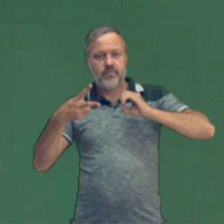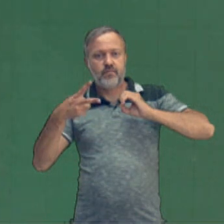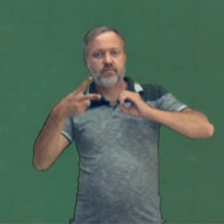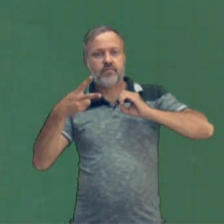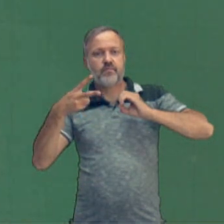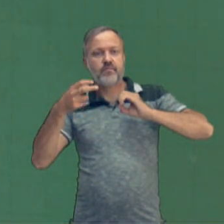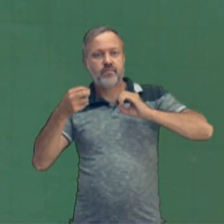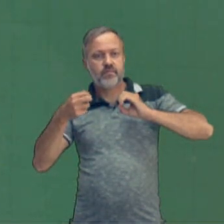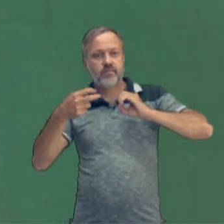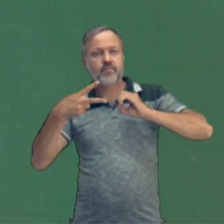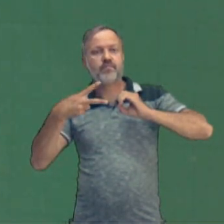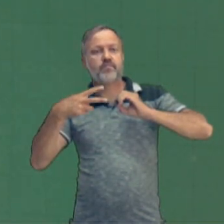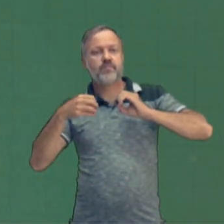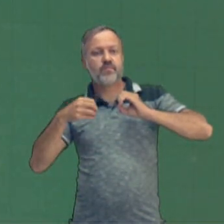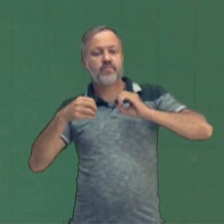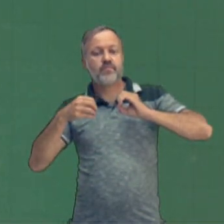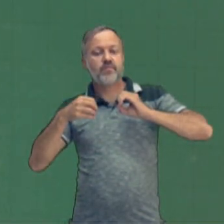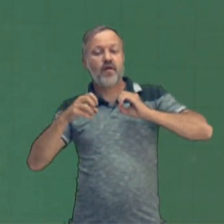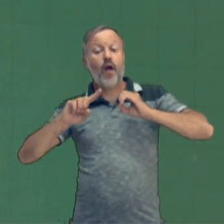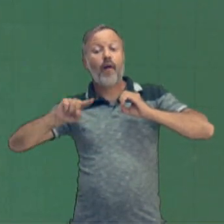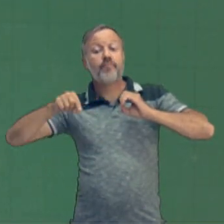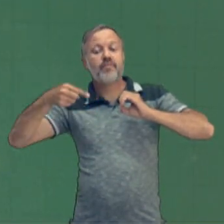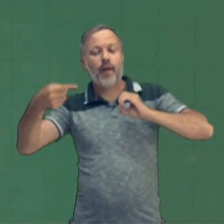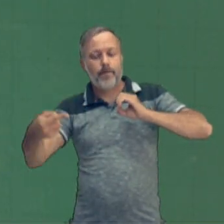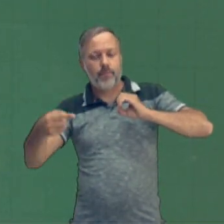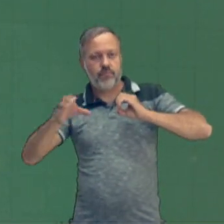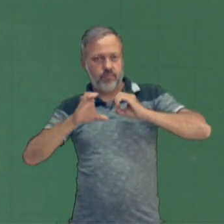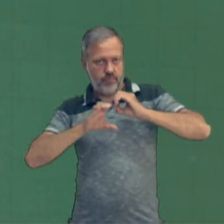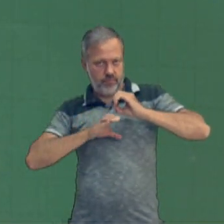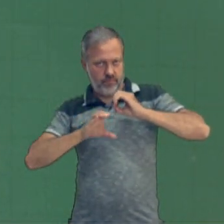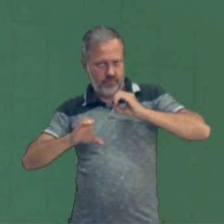2020, depois de Cristo,